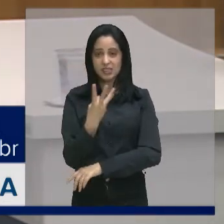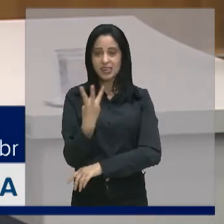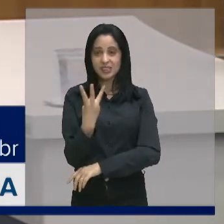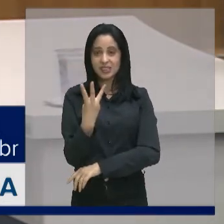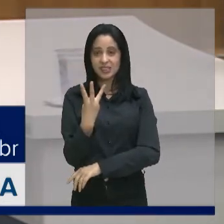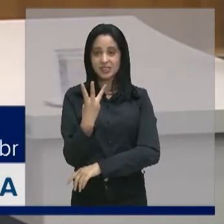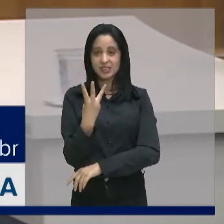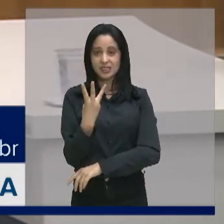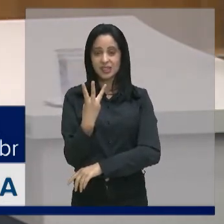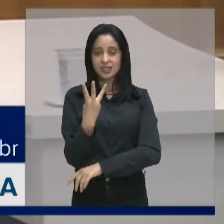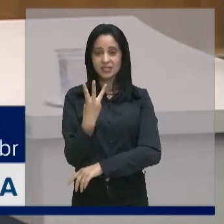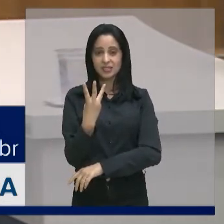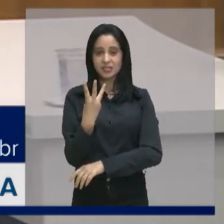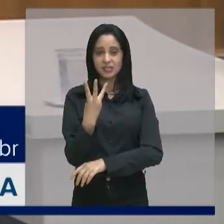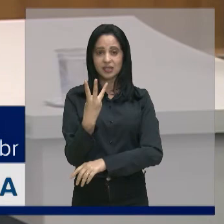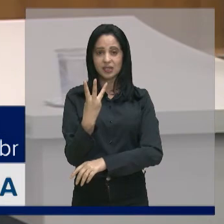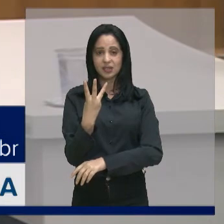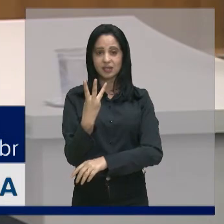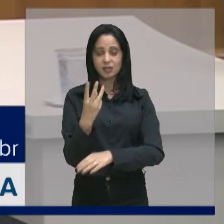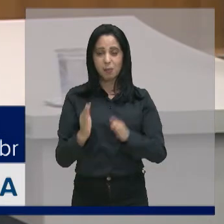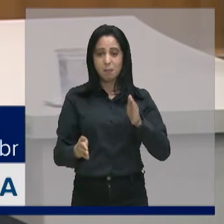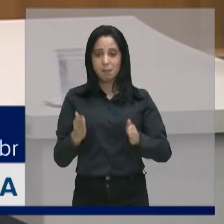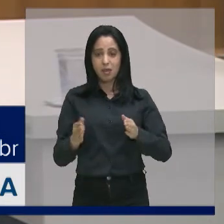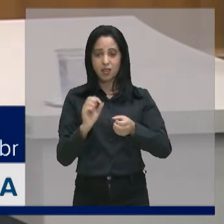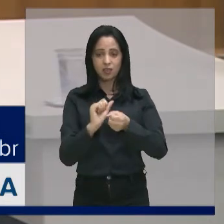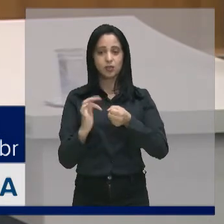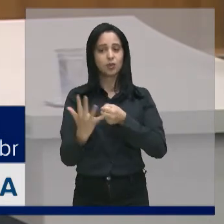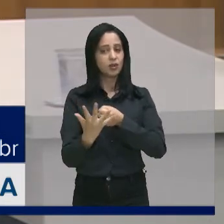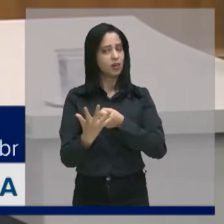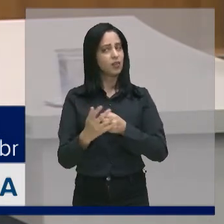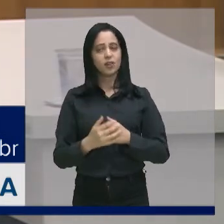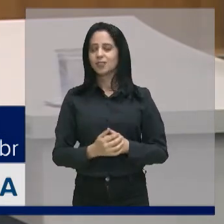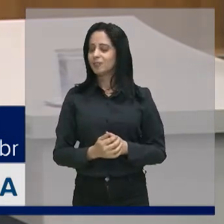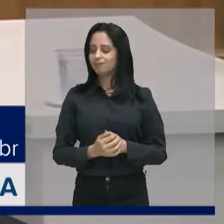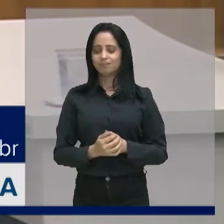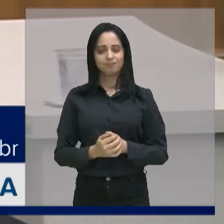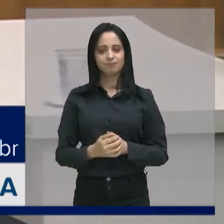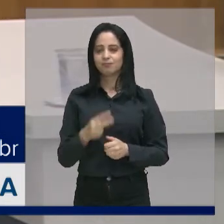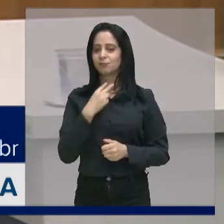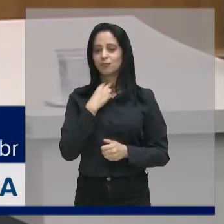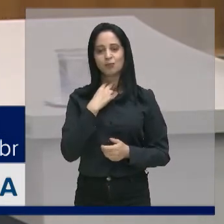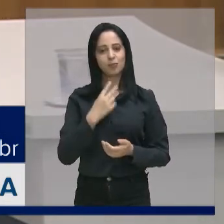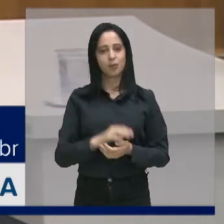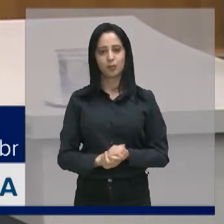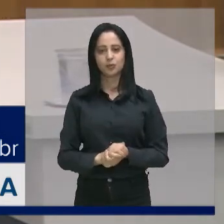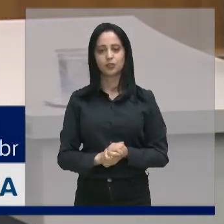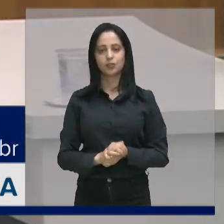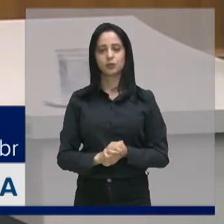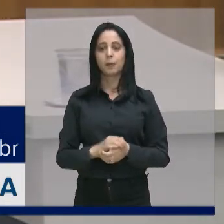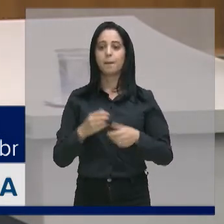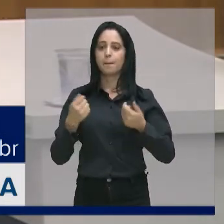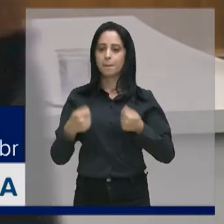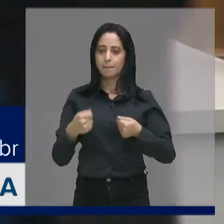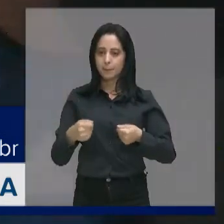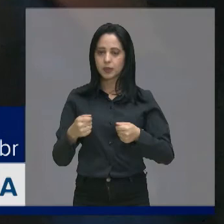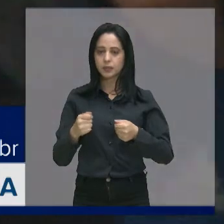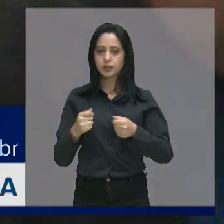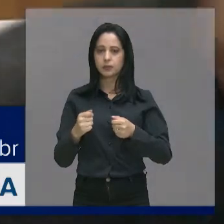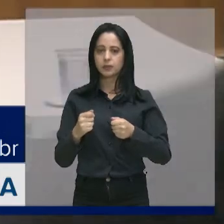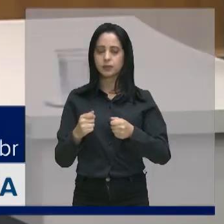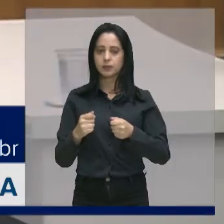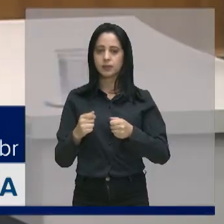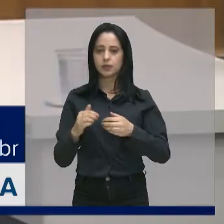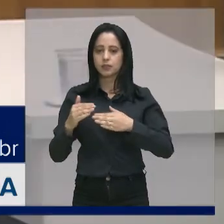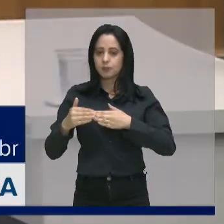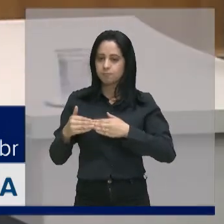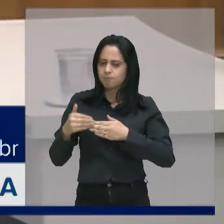uma quarta onda. Então, nós temos que ter um passo para frente com muito cuidado, não ir